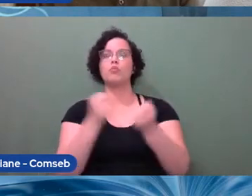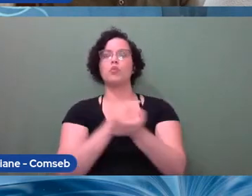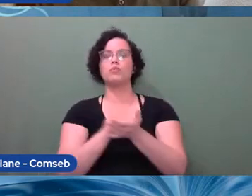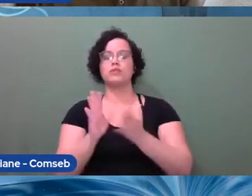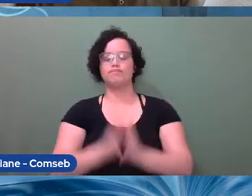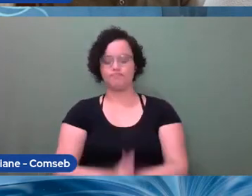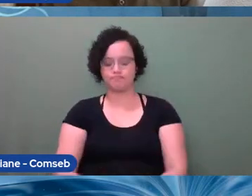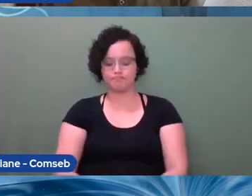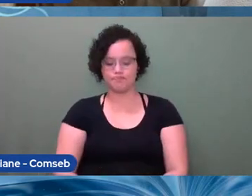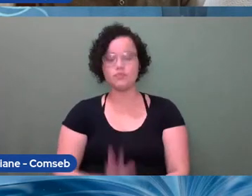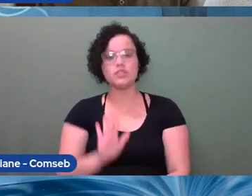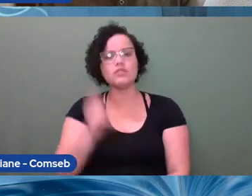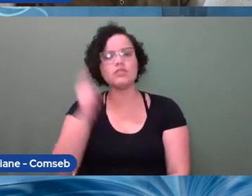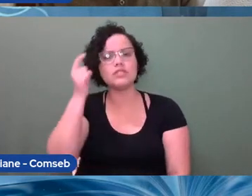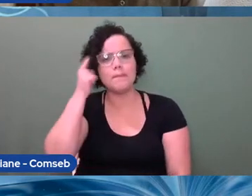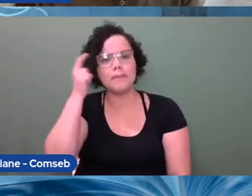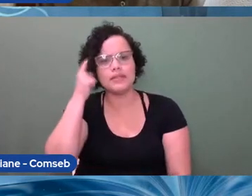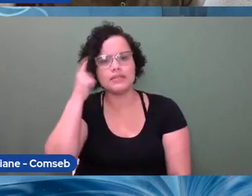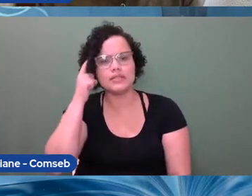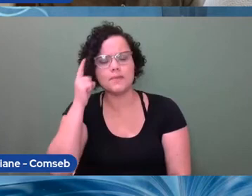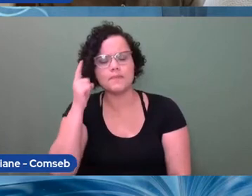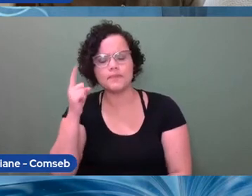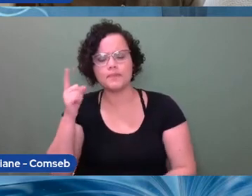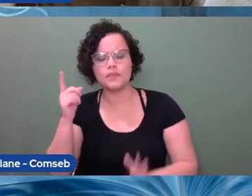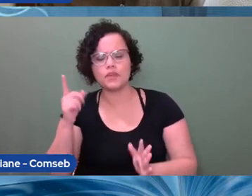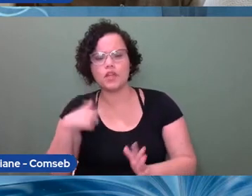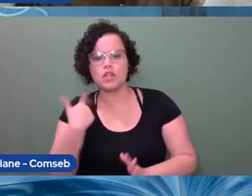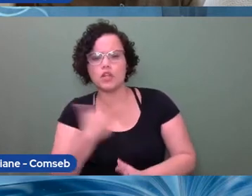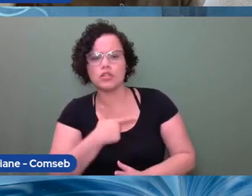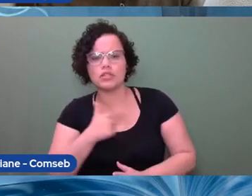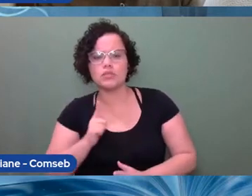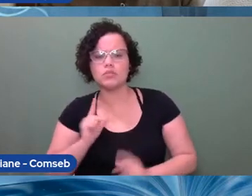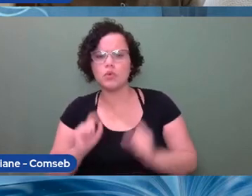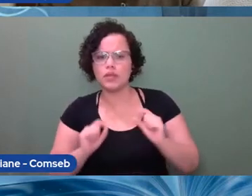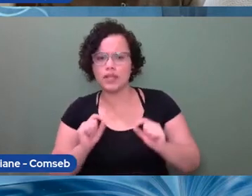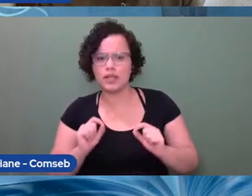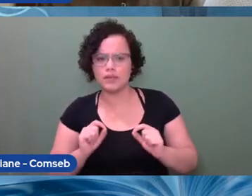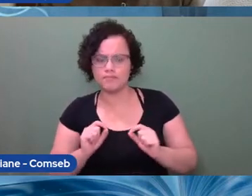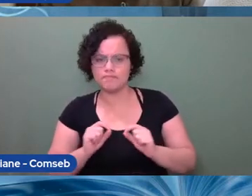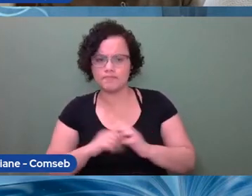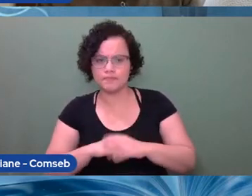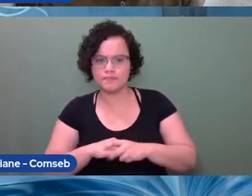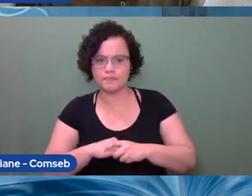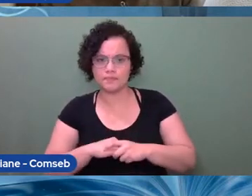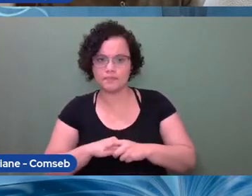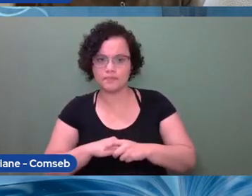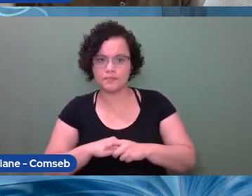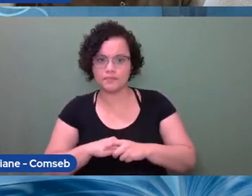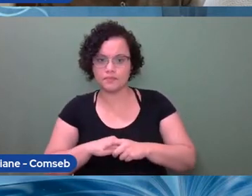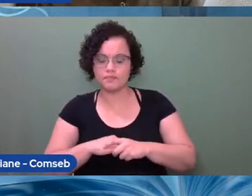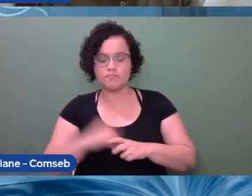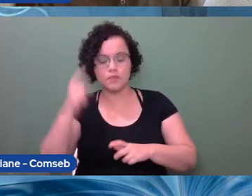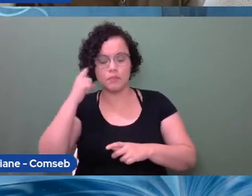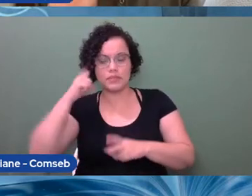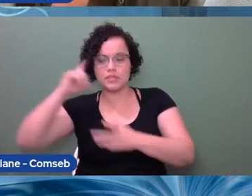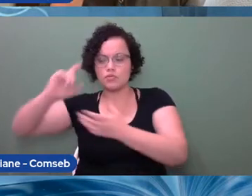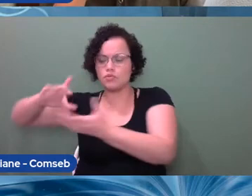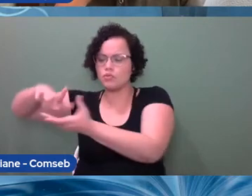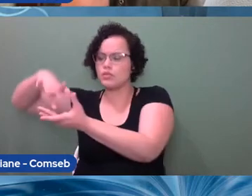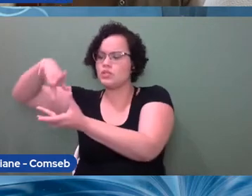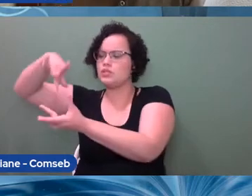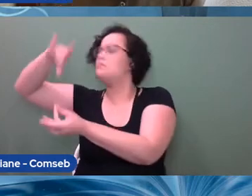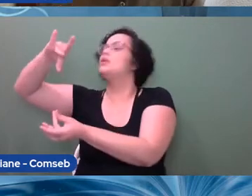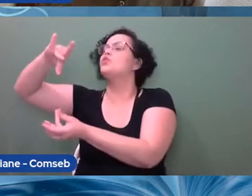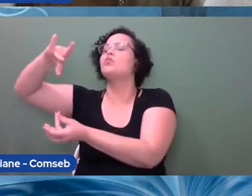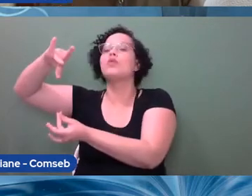Quando a gente pensa, nós estamos utilizando aí o quê? Um atributo do espírito. Quem pensa é o